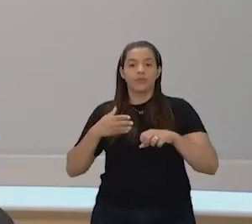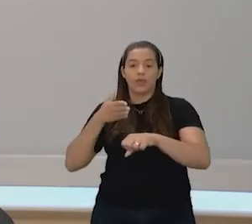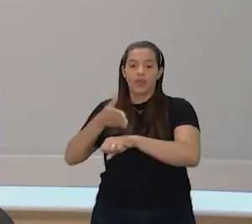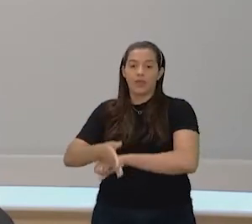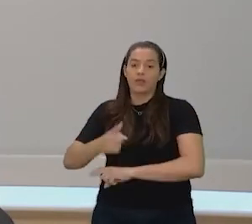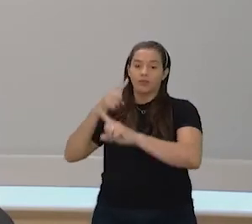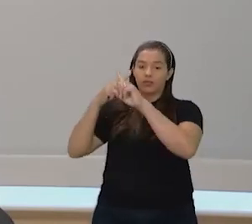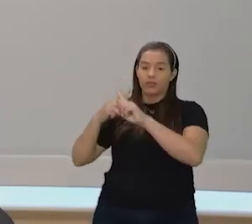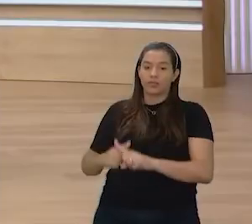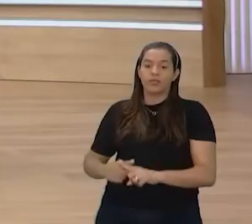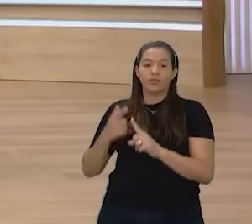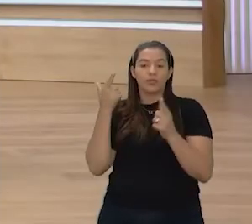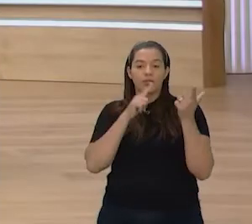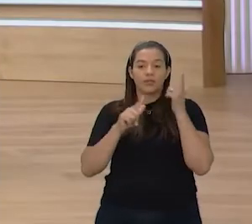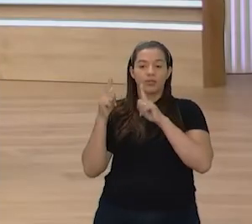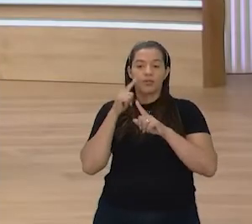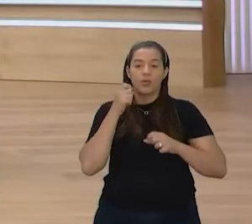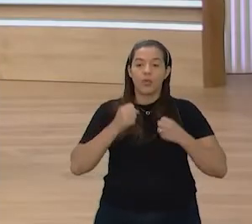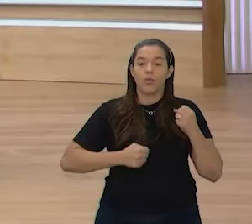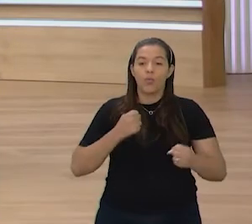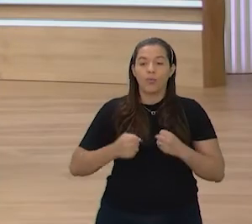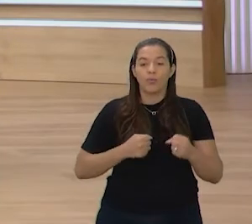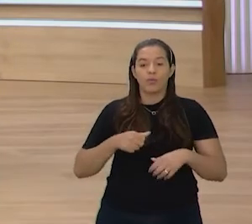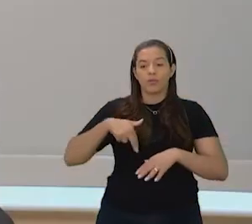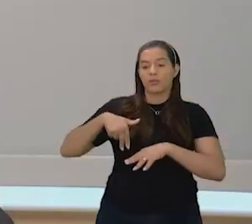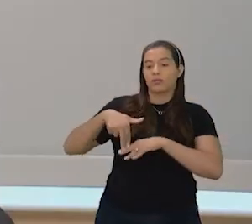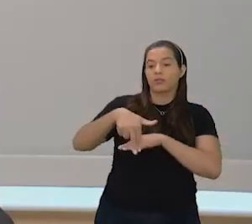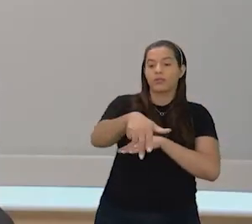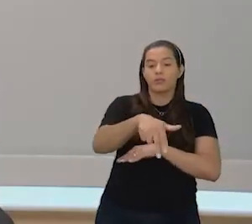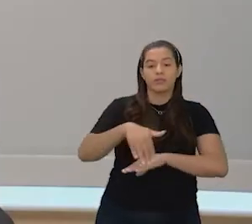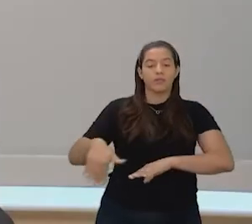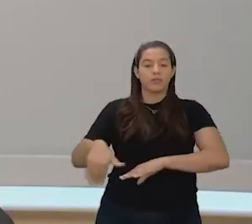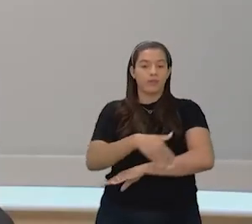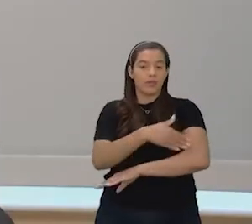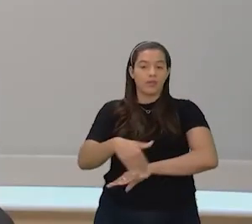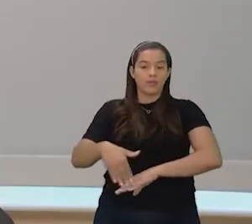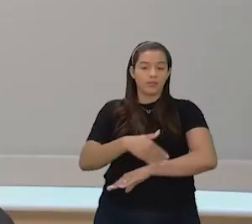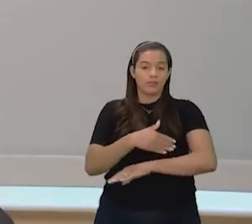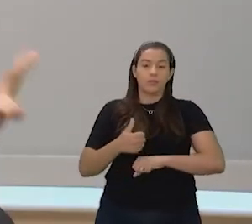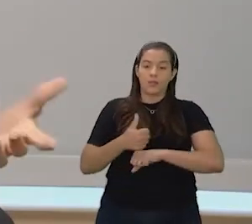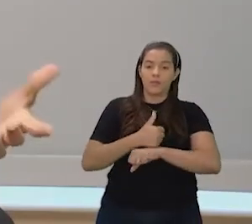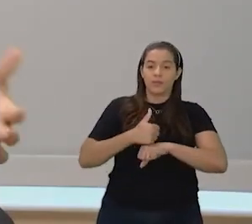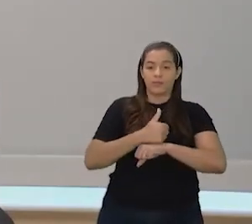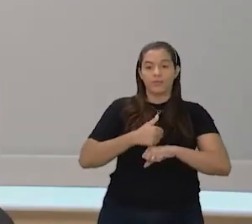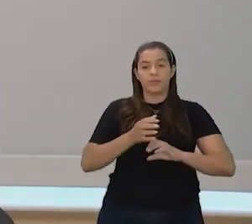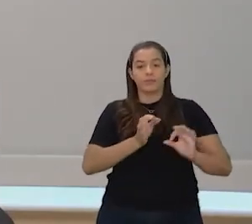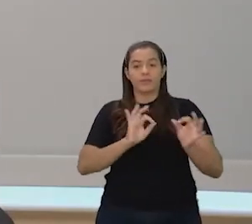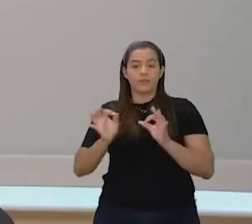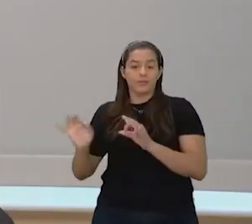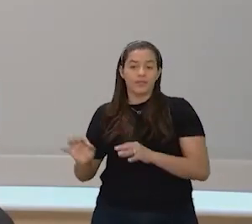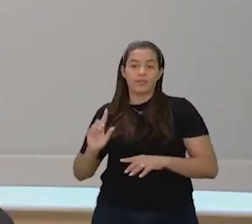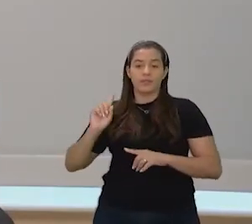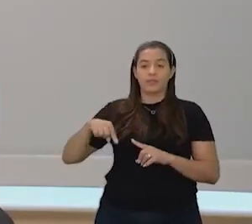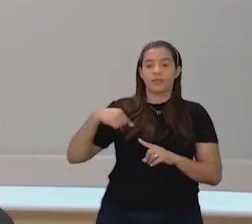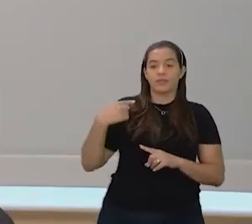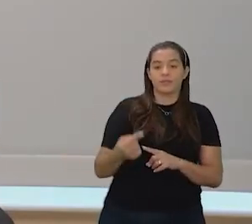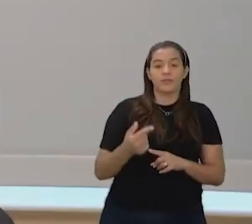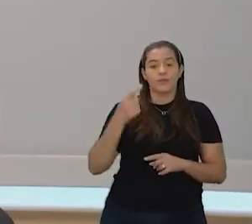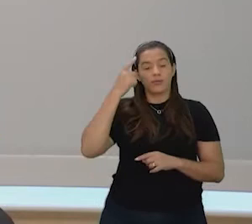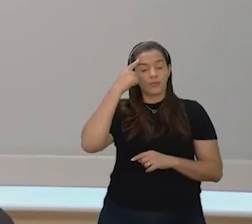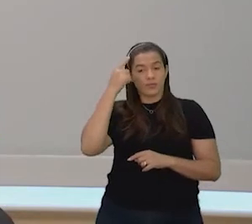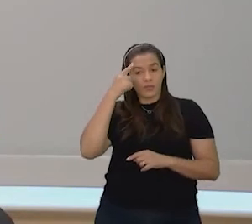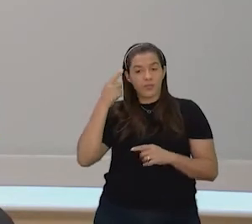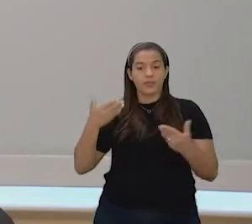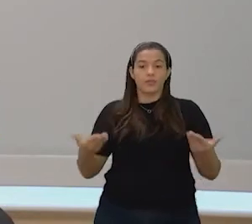ganhei alguns campeonatos de corrida, e porque eu corro na rua, sem nada ser muito profissional e depois de velho. É uma coisa que eu penso